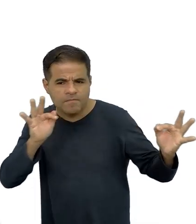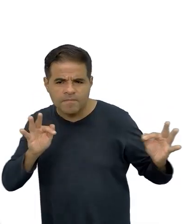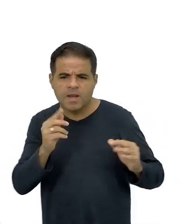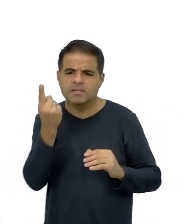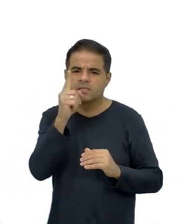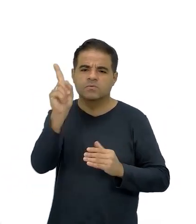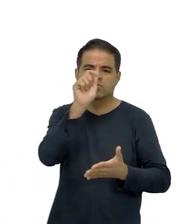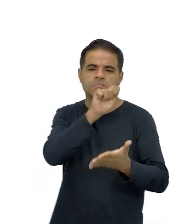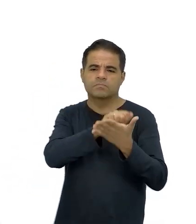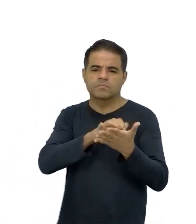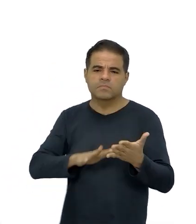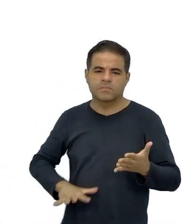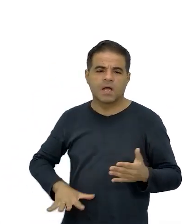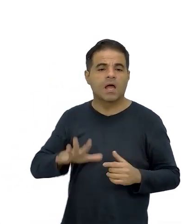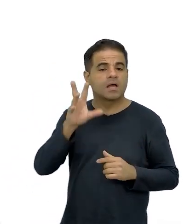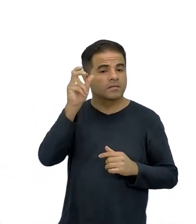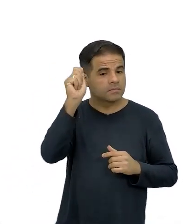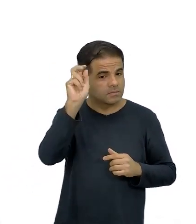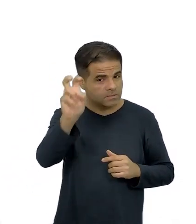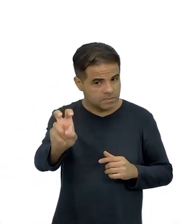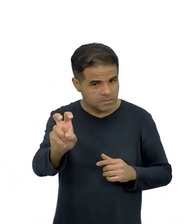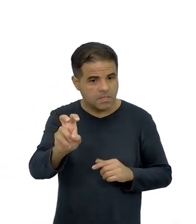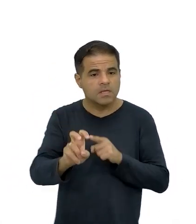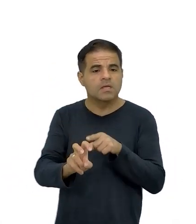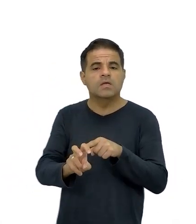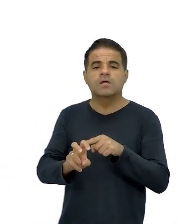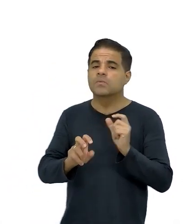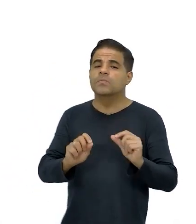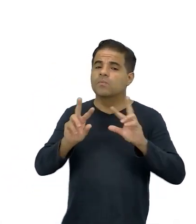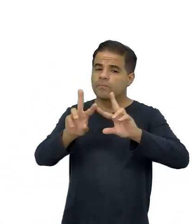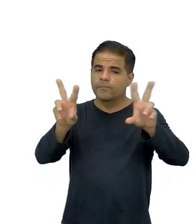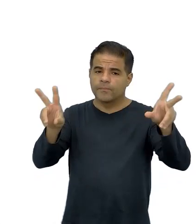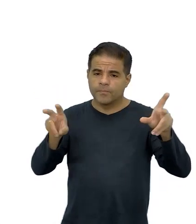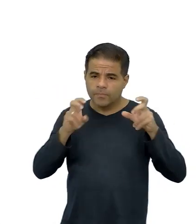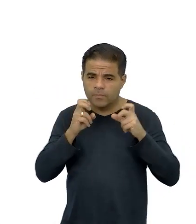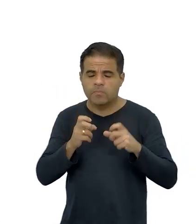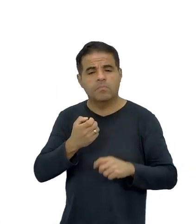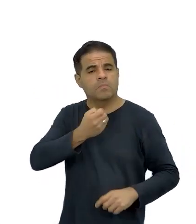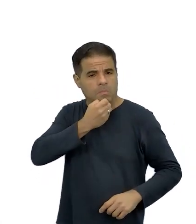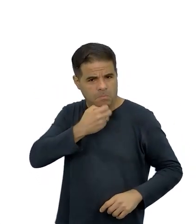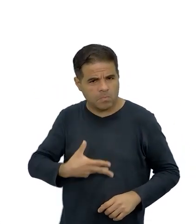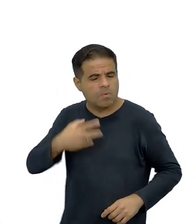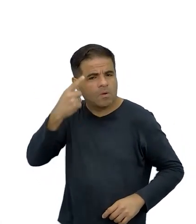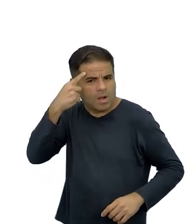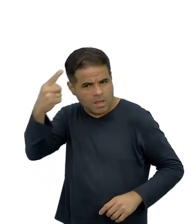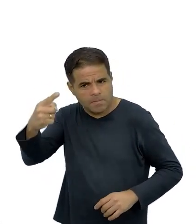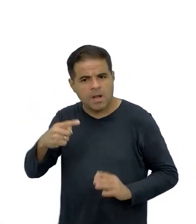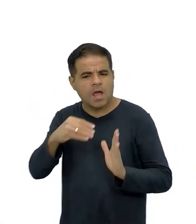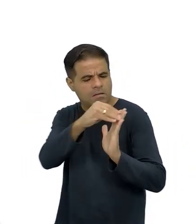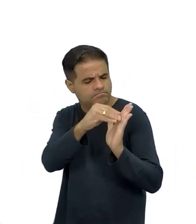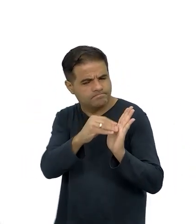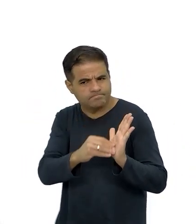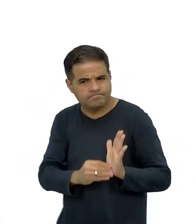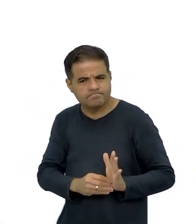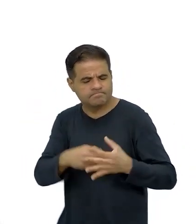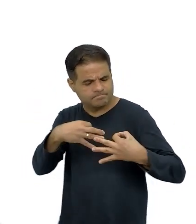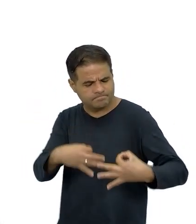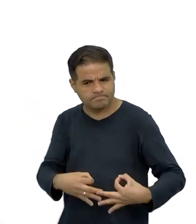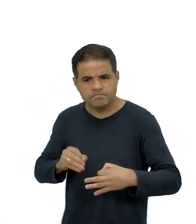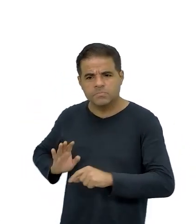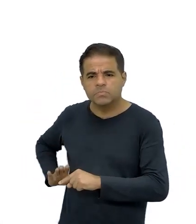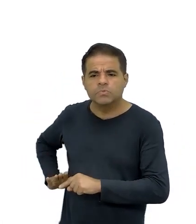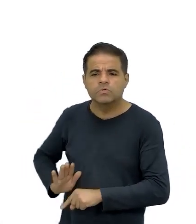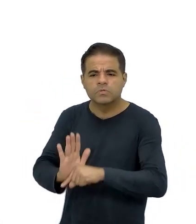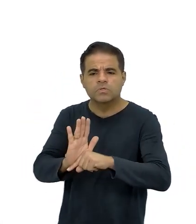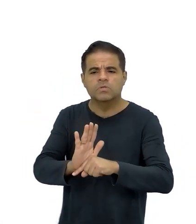última atividade, assim. Falando nesse assunto, é bom lembrarmos que a pontuação adequada contribui